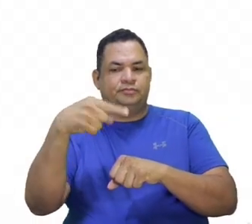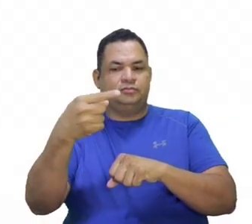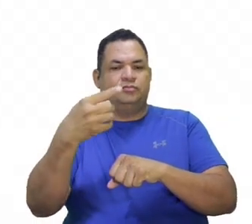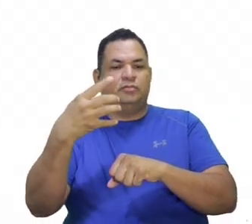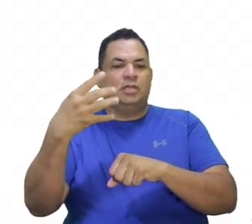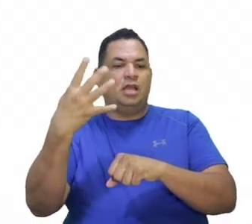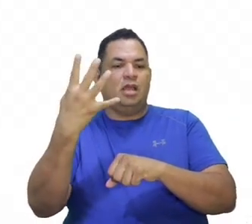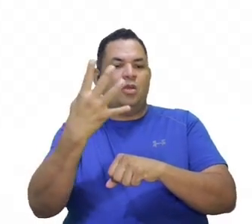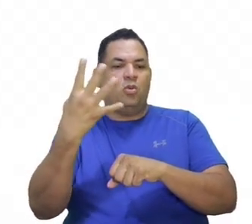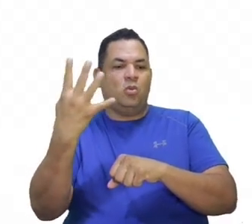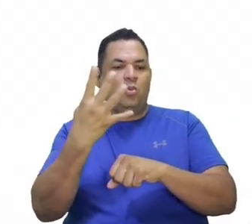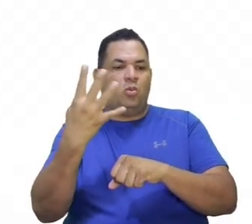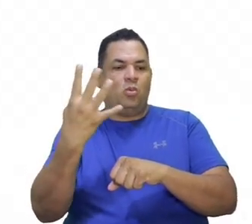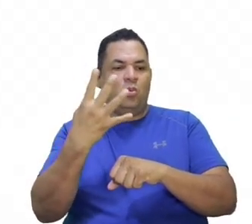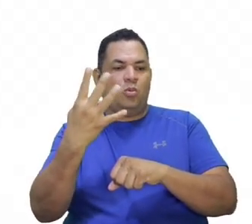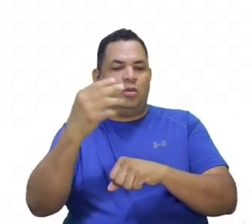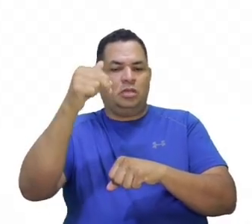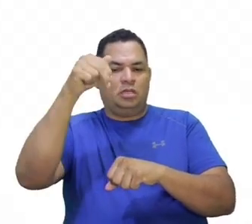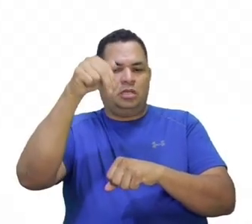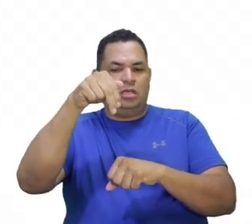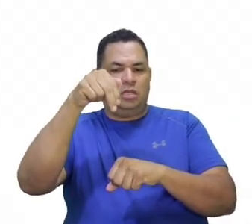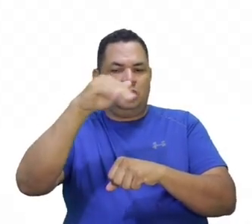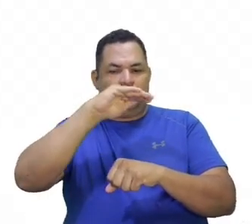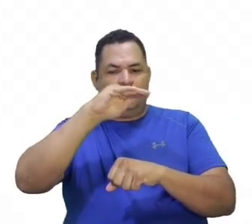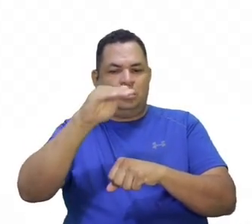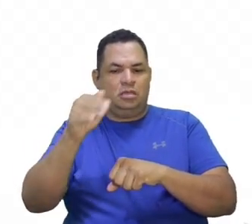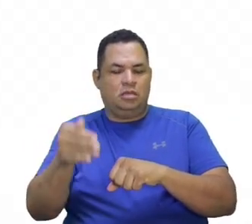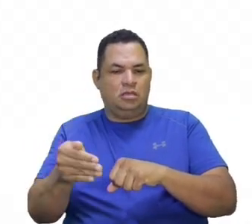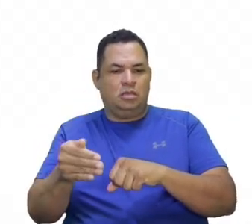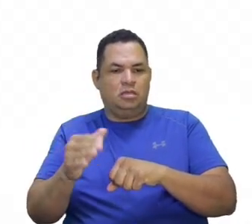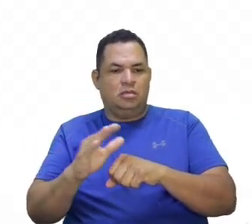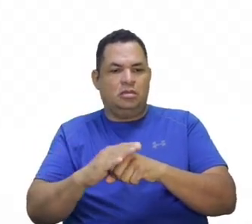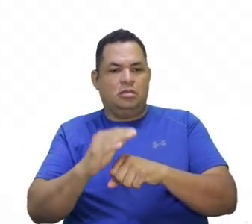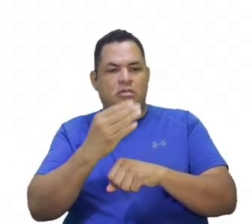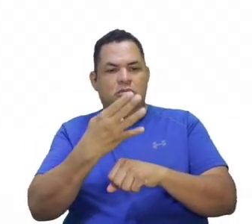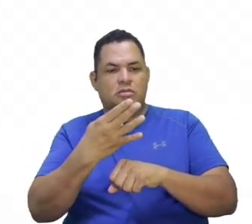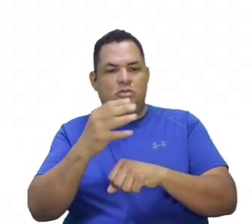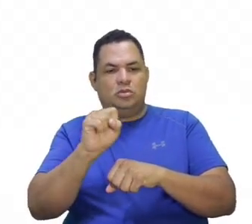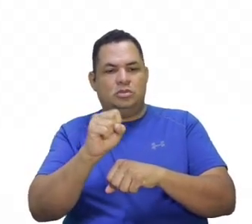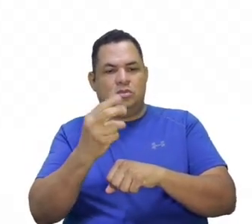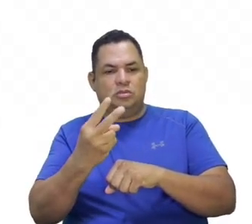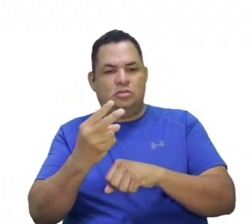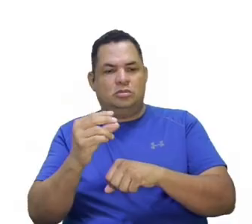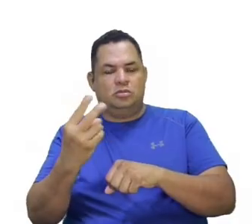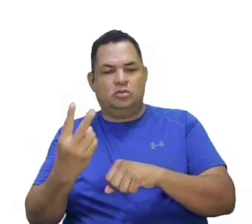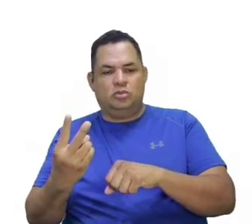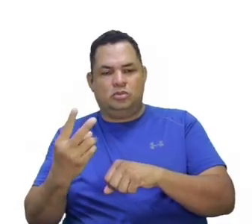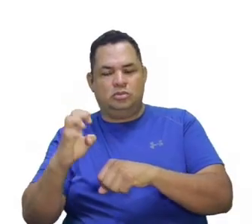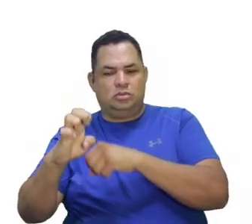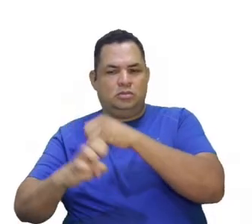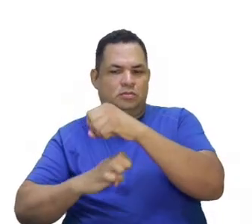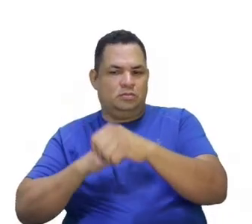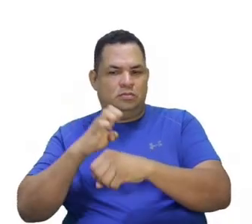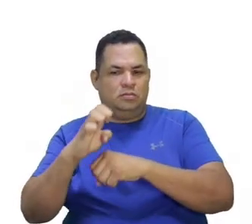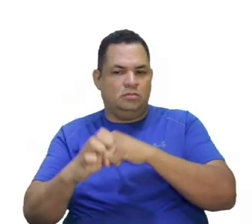a quarta camada é a camada N, onde ele tem o subnível 4s2 com 2